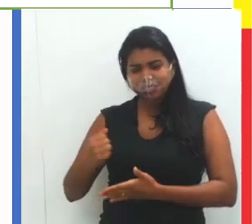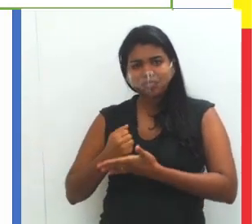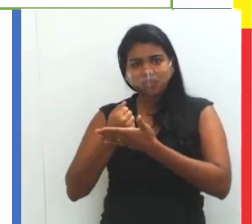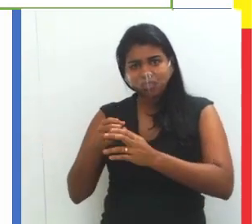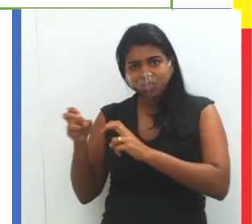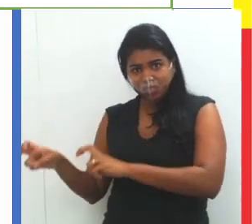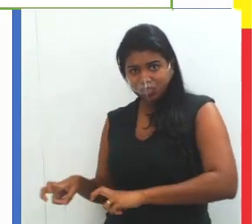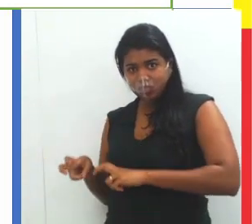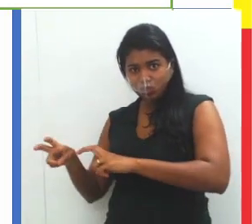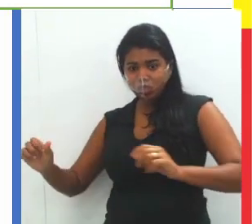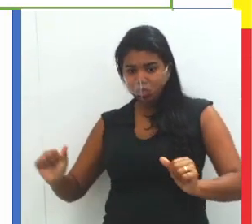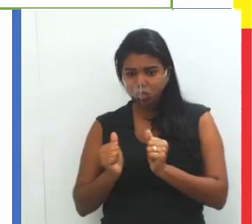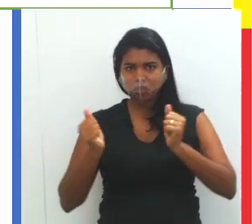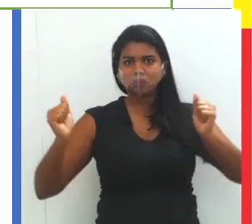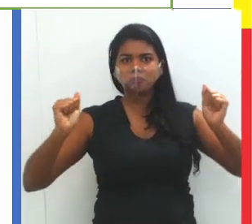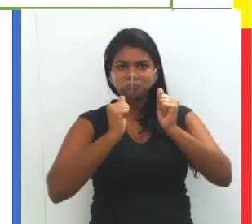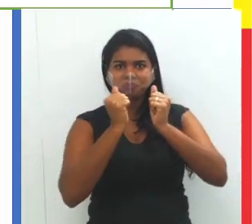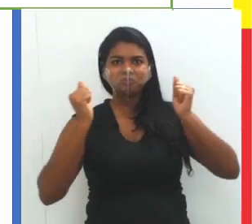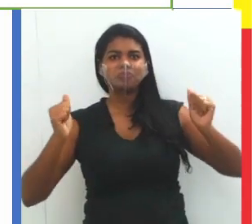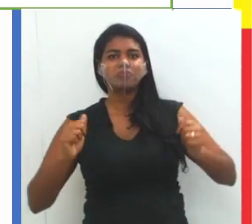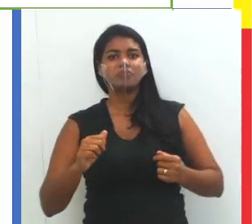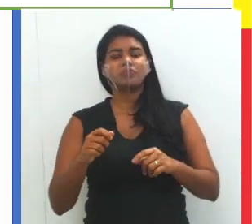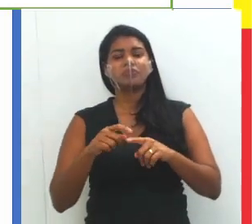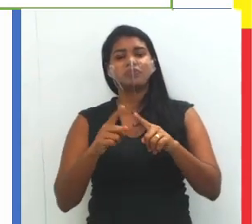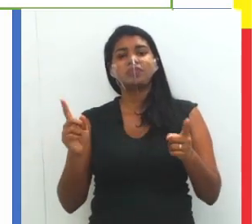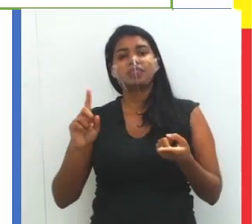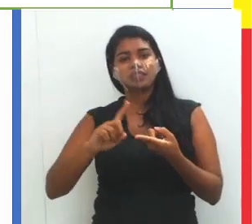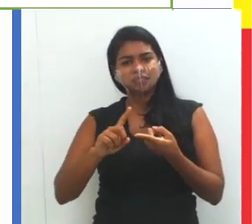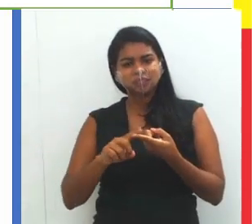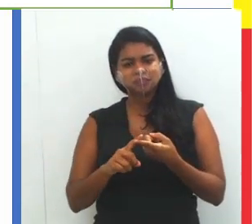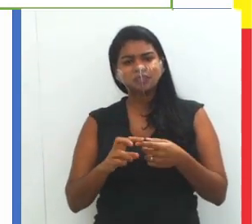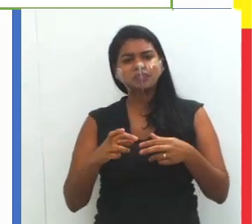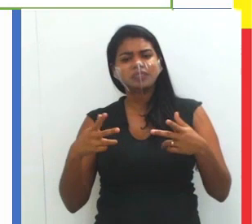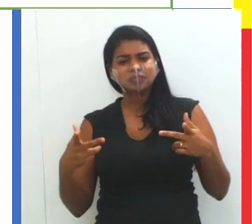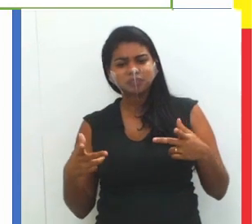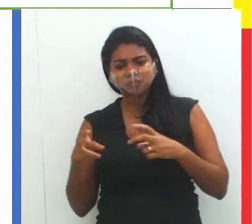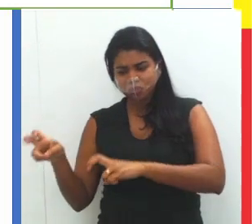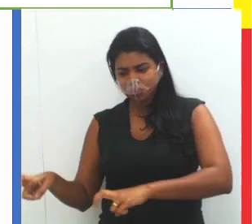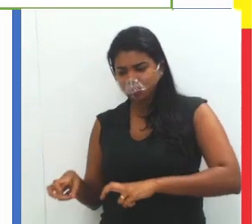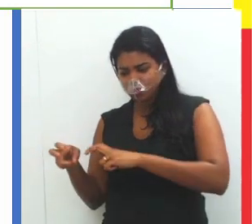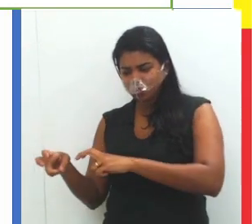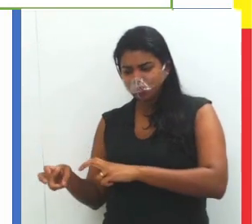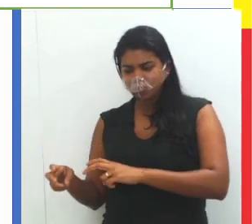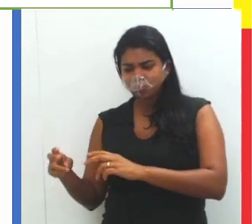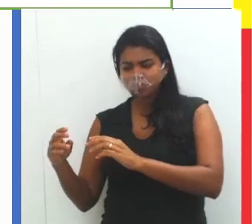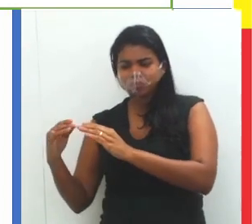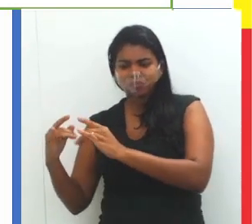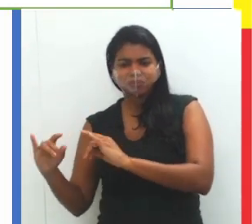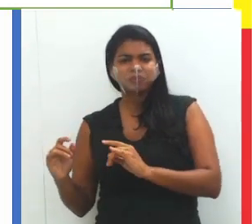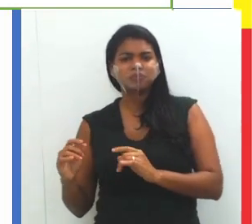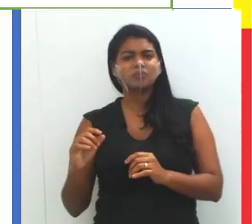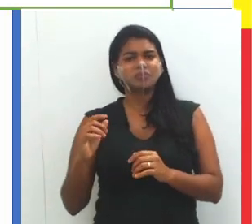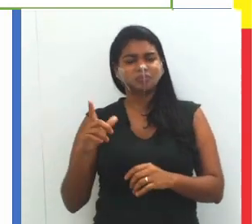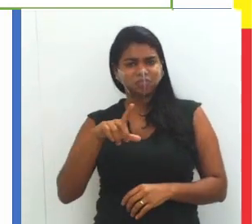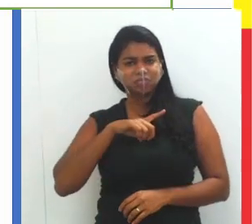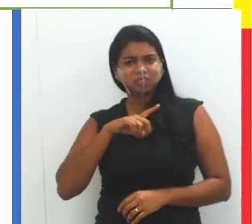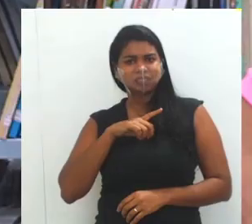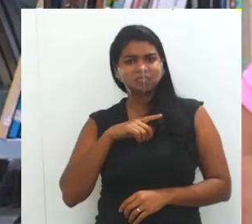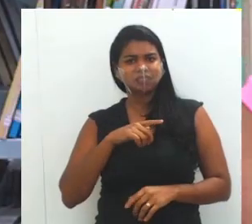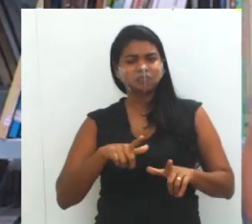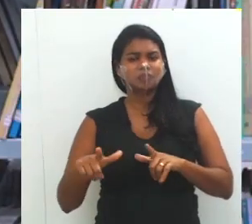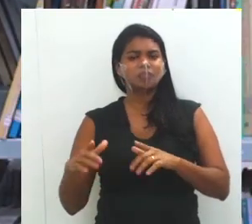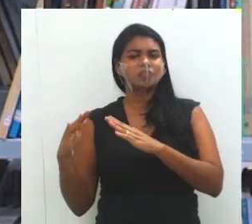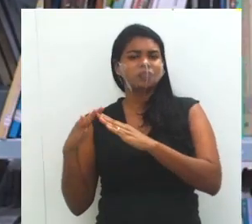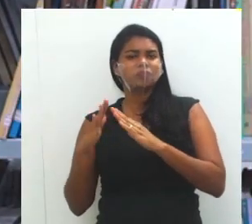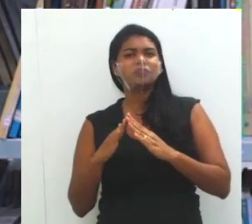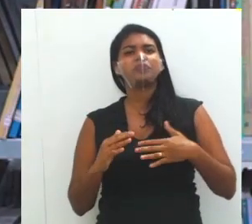na roça e na sanfona, mas também fazia pequenos serviços para os fazendeiros da região. O que eu acho interessante é observar o